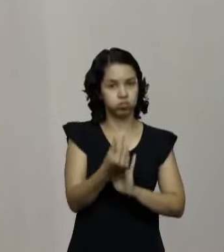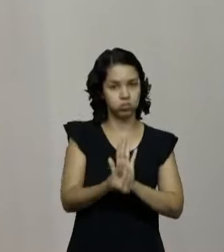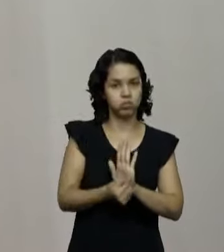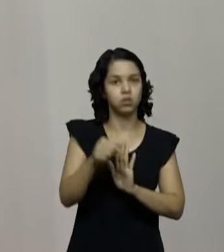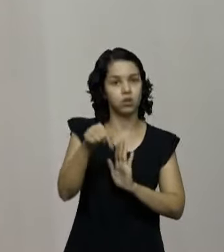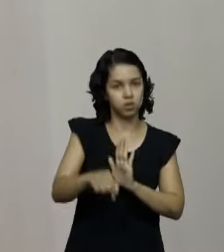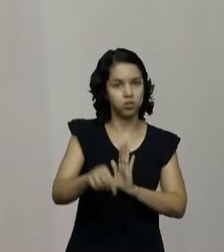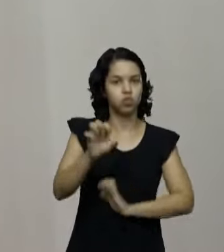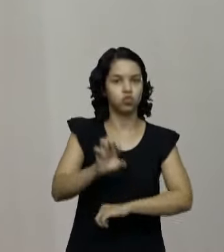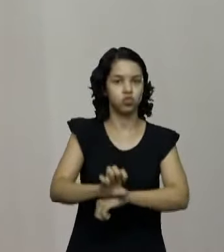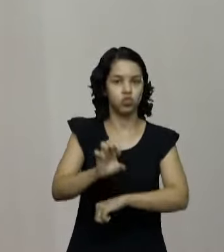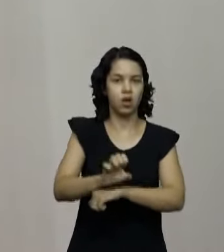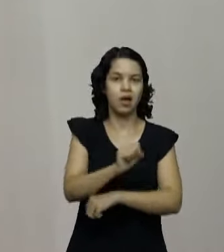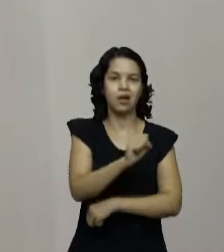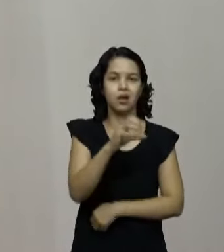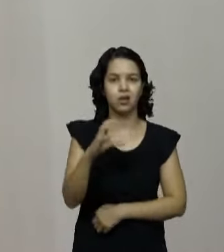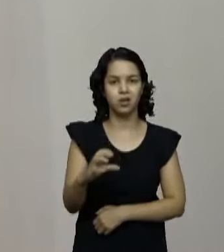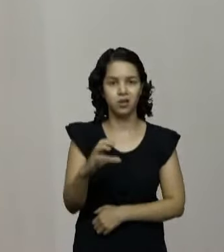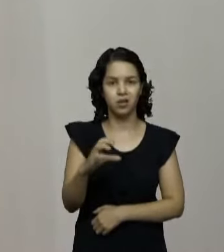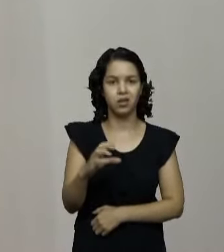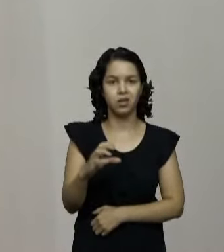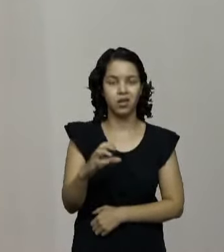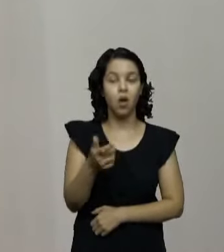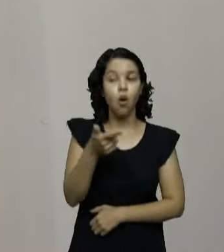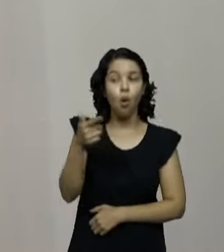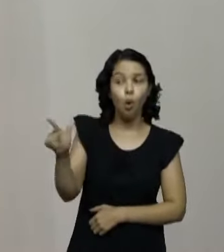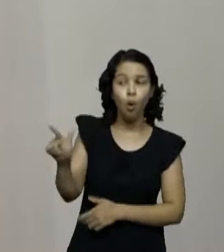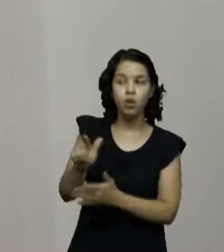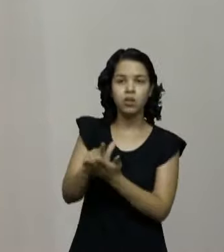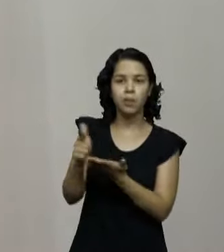Catarina. Lendo uma outra matéria,